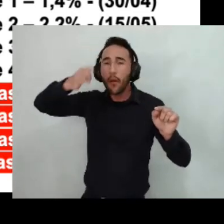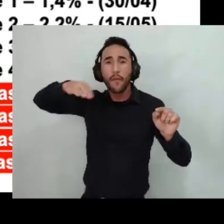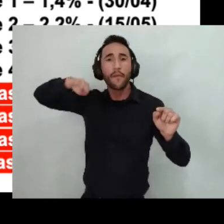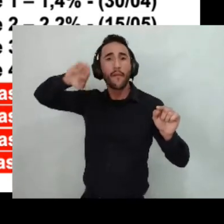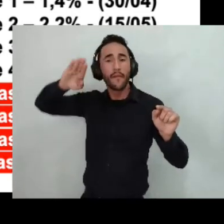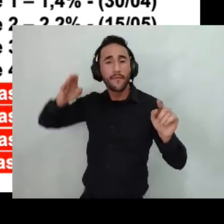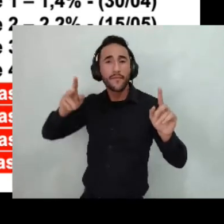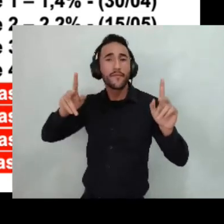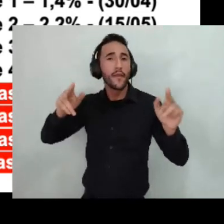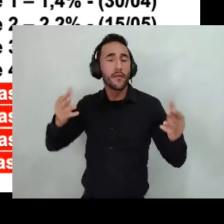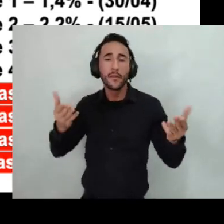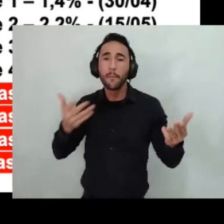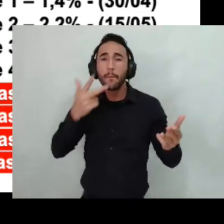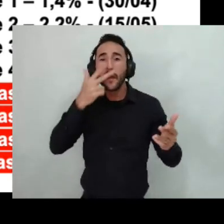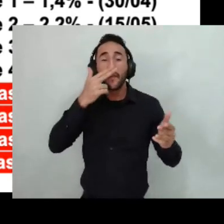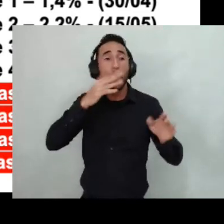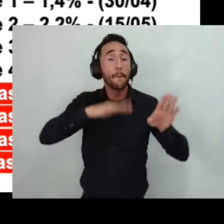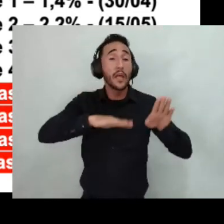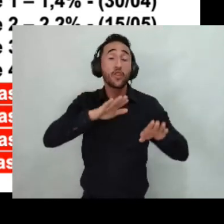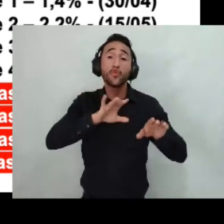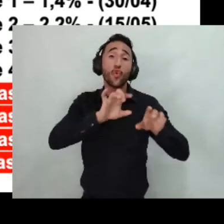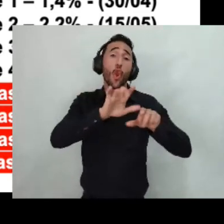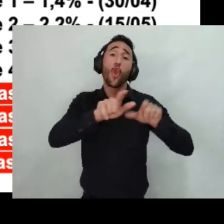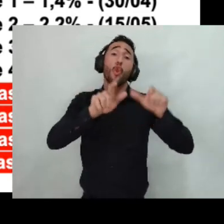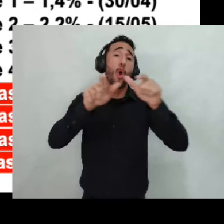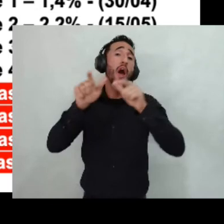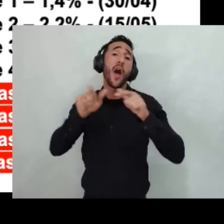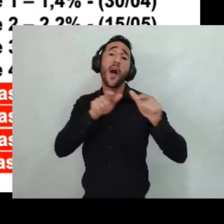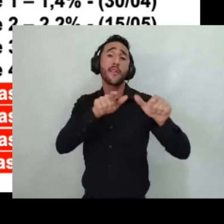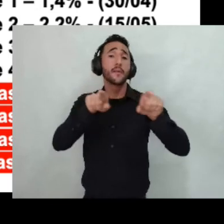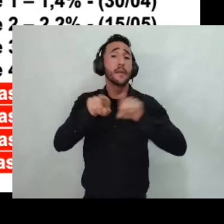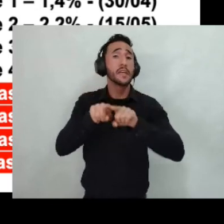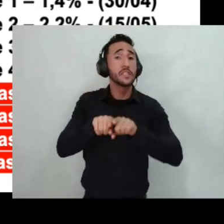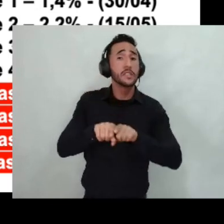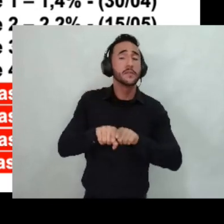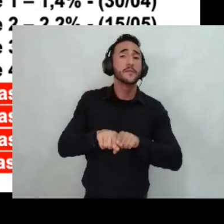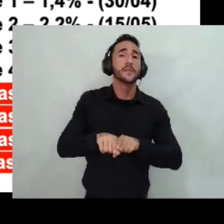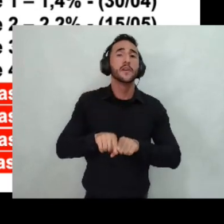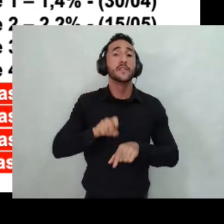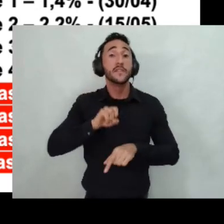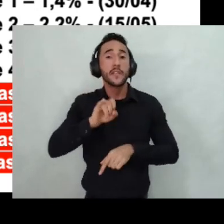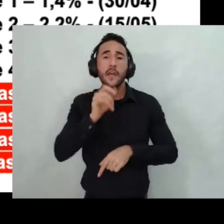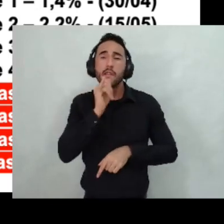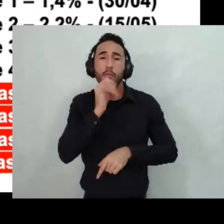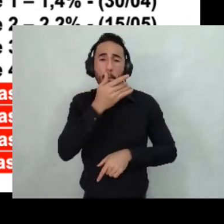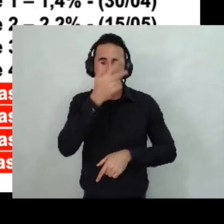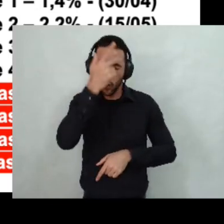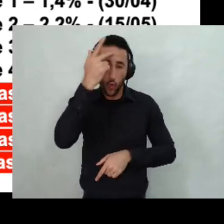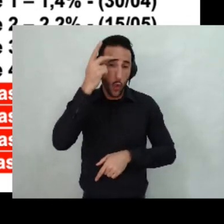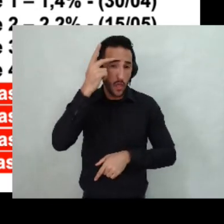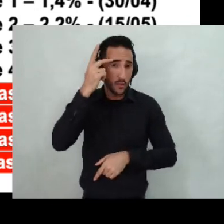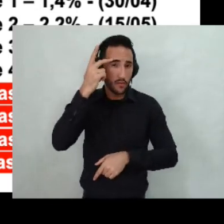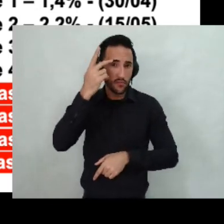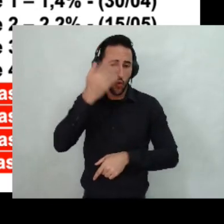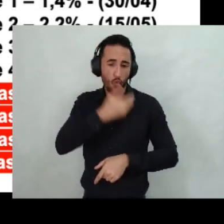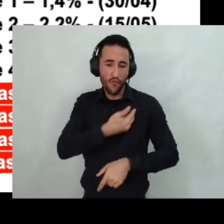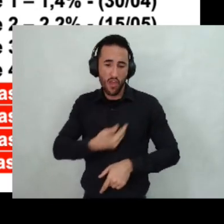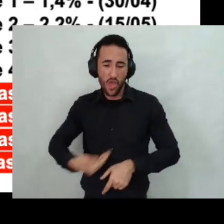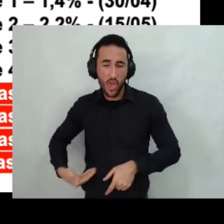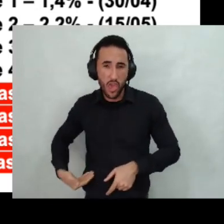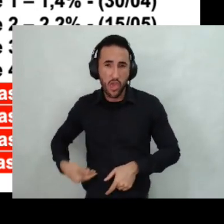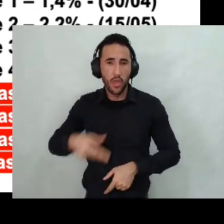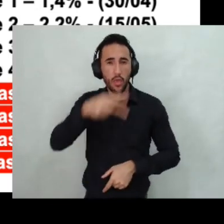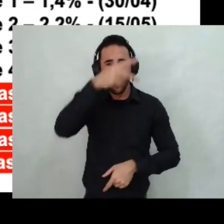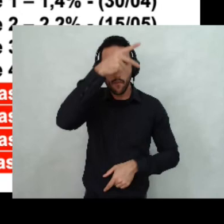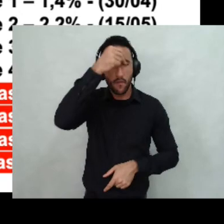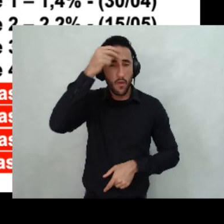momentos com distintas intensidades. Vejam, se as autoridades tivessem se atentado para isso, ao invés de produzir o